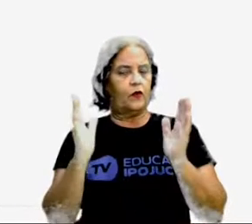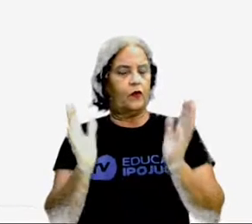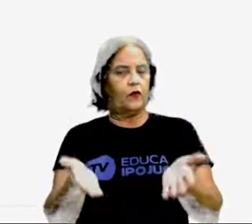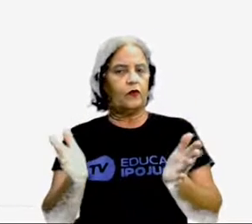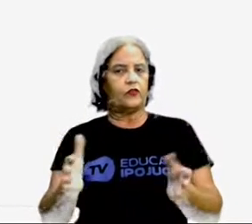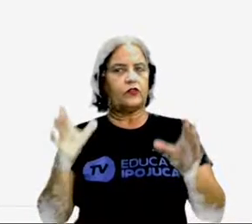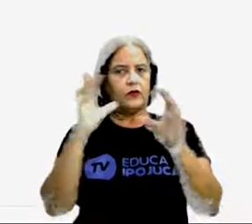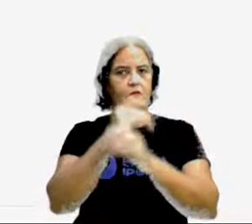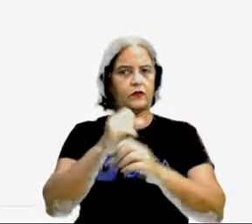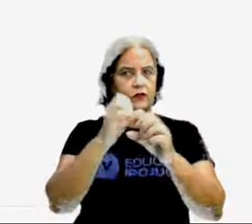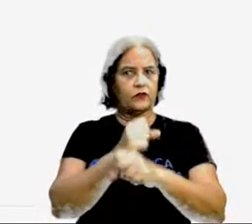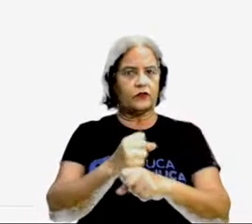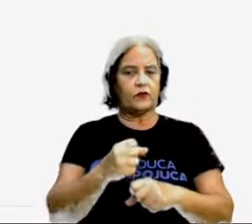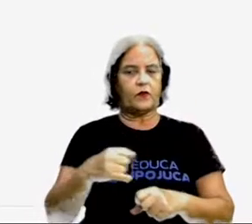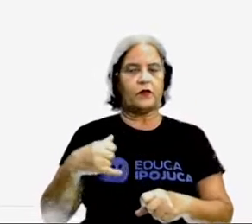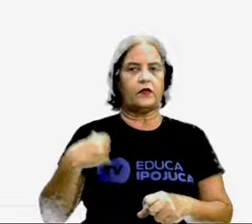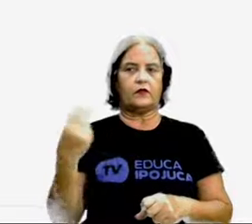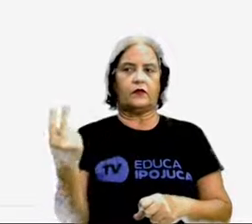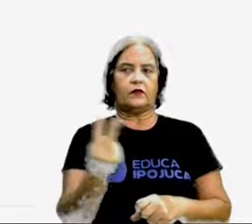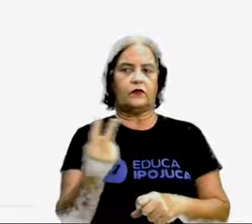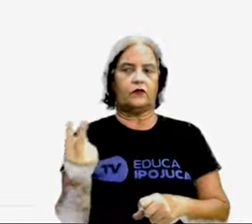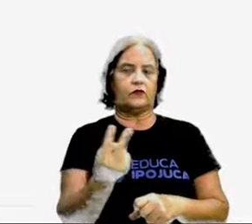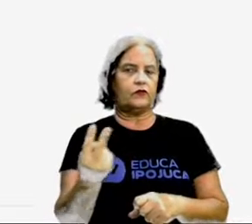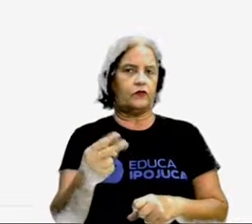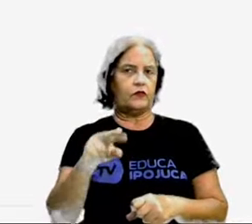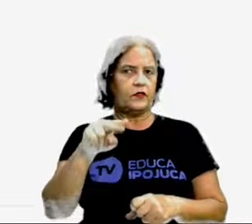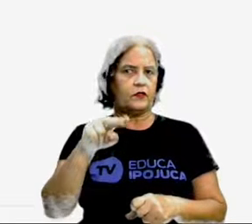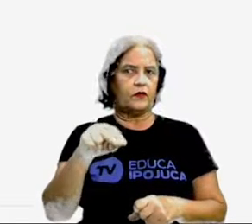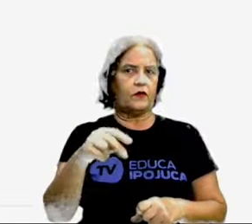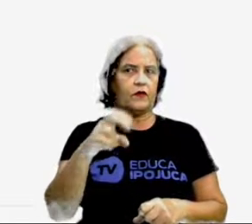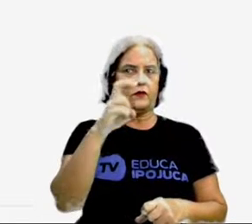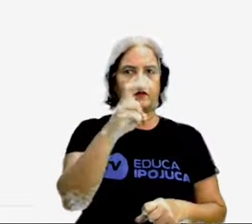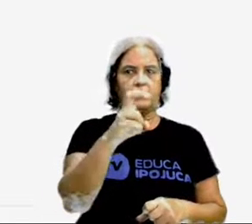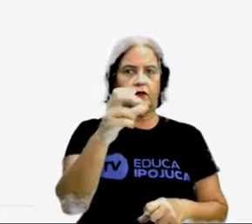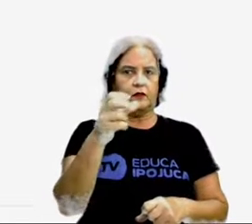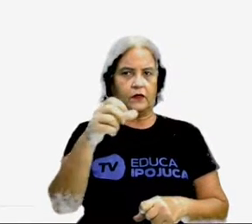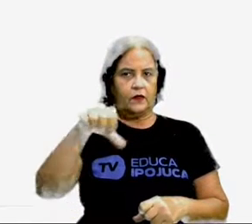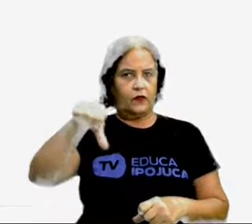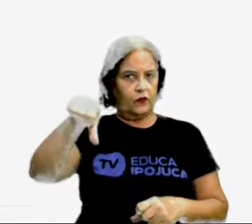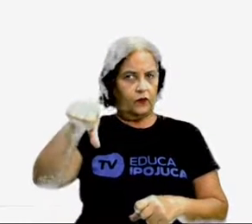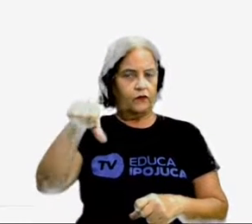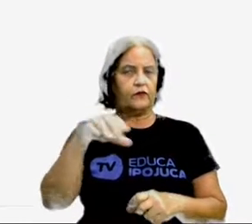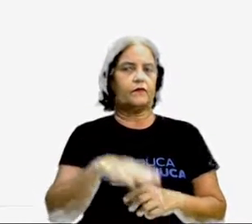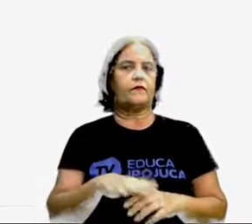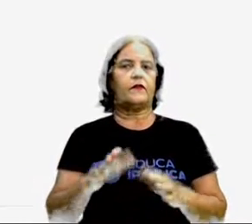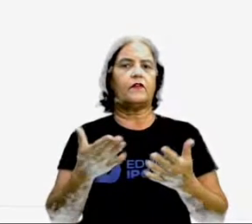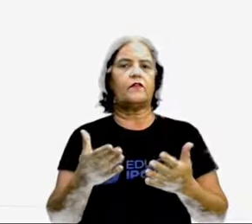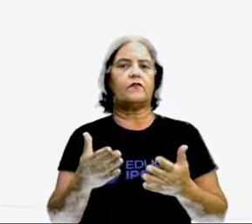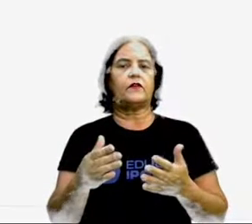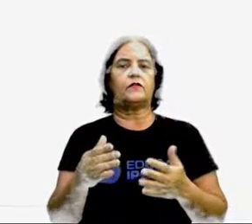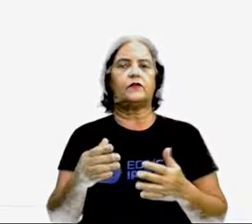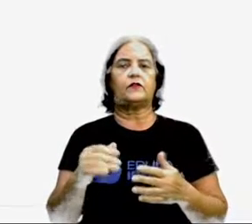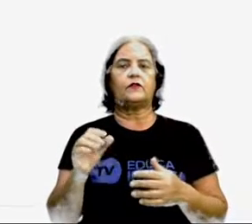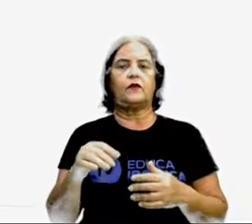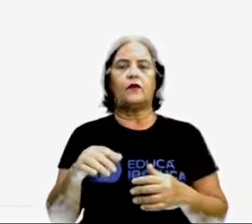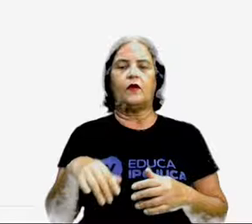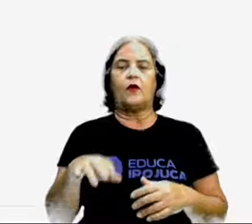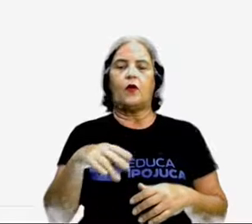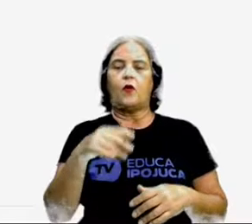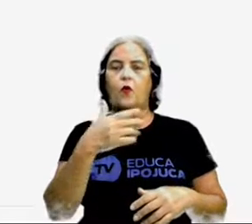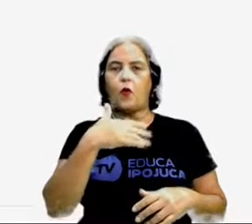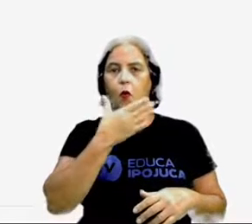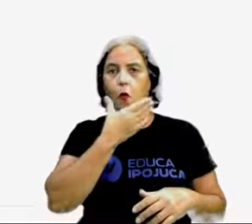Ricardo e do pai dele é igual a 59. Vamos armar aqui. Vamos dizer que o pai